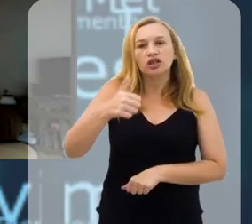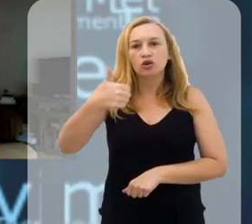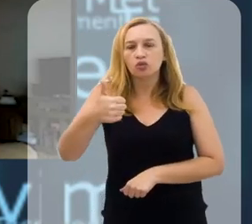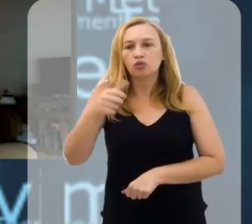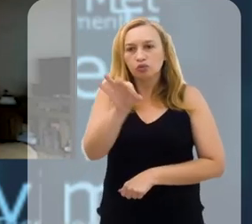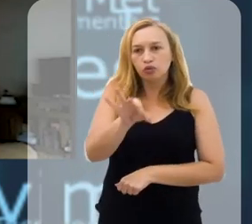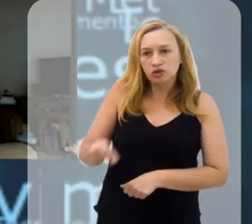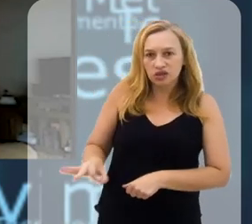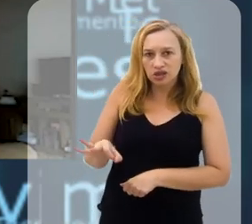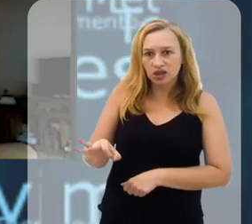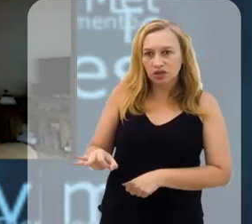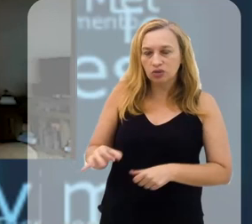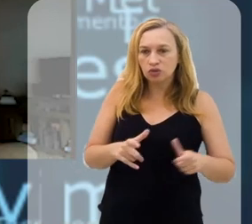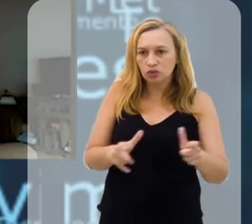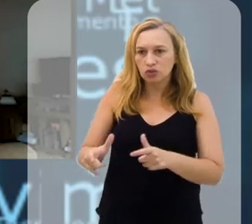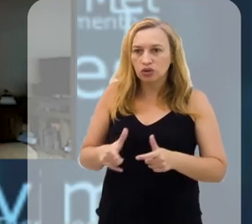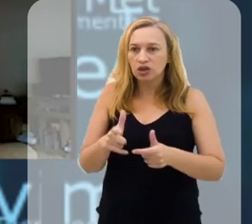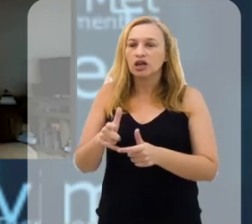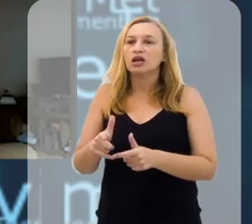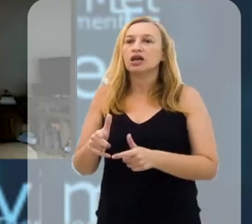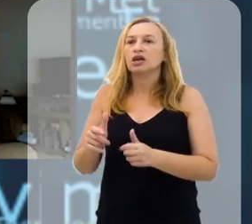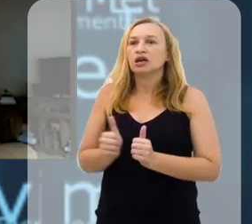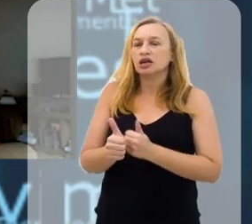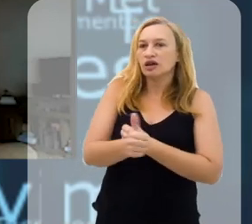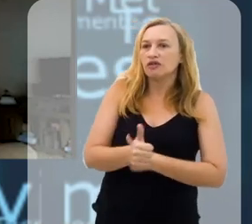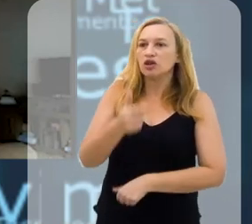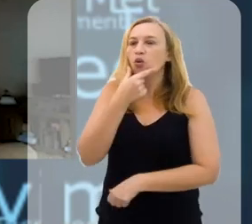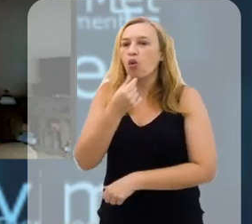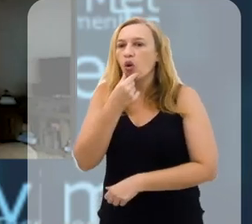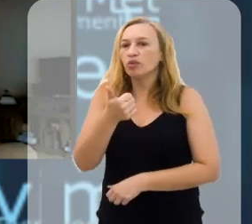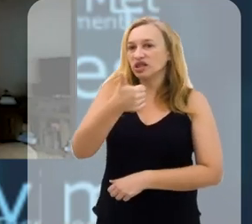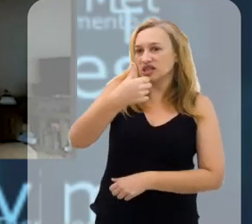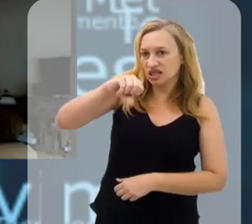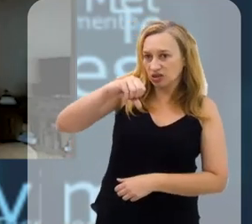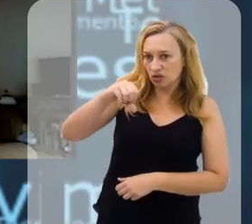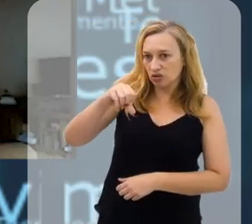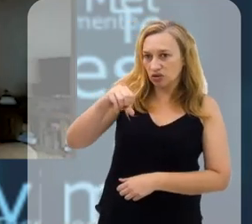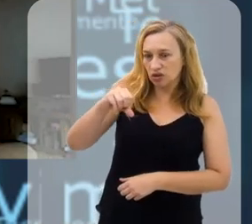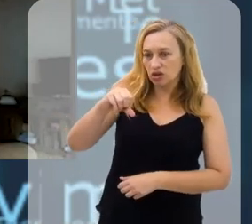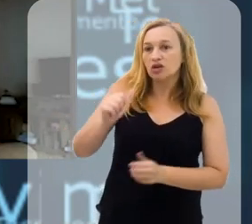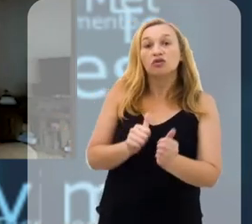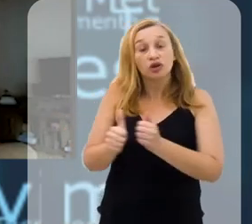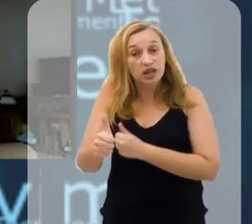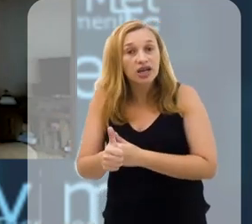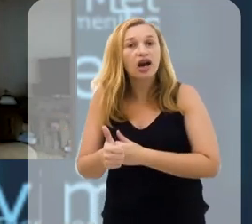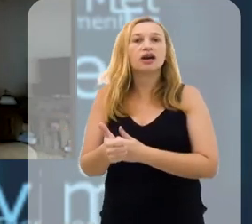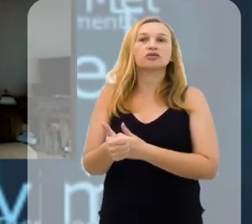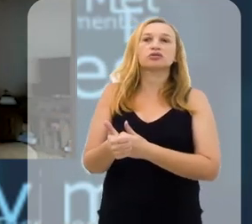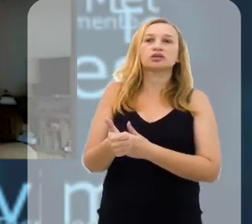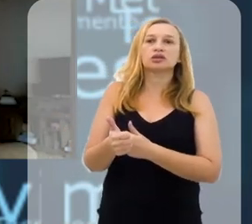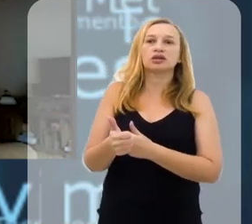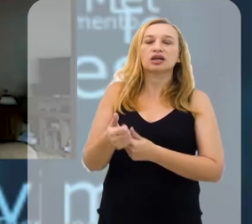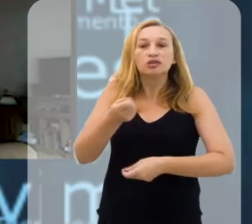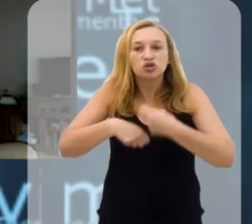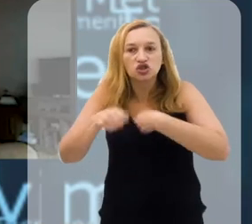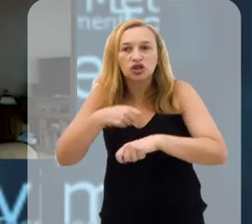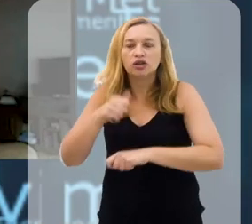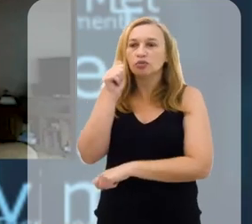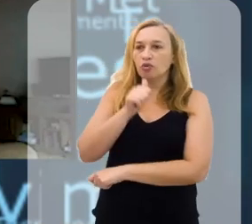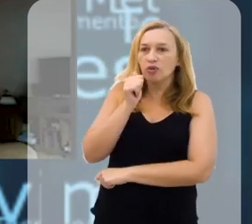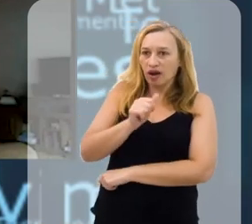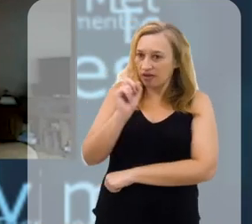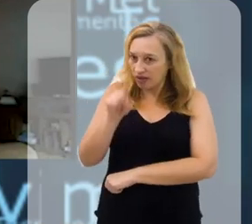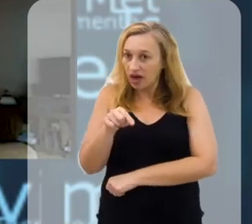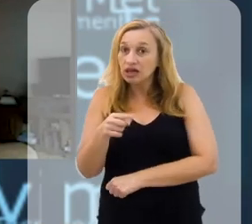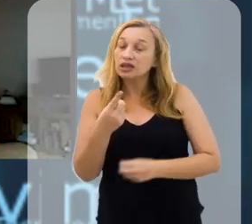estado, 81% dos estabelecimentos são dirigidos por homens e 19% ainda são dirigidos, comandados